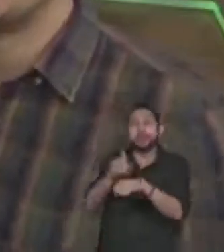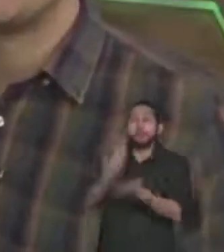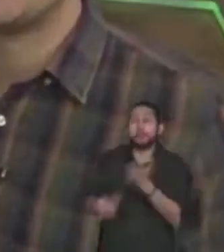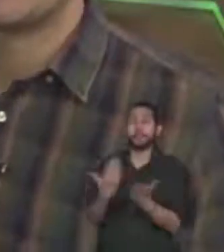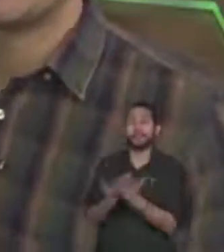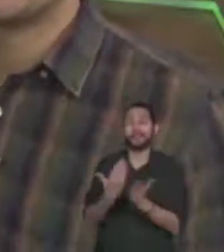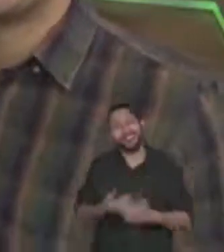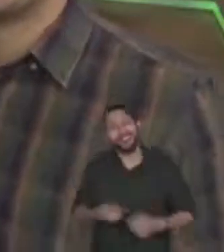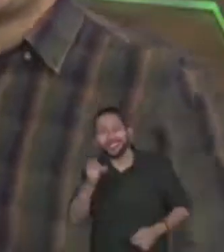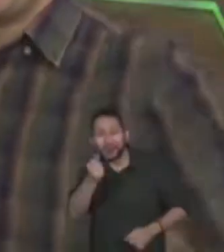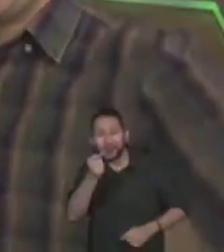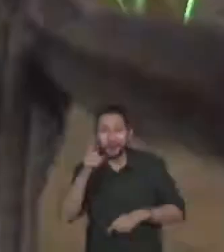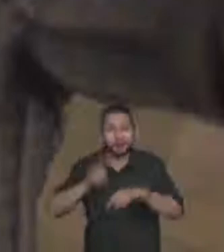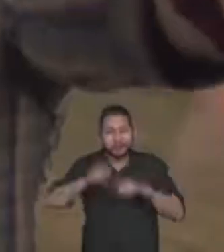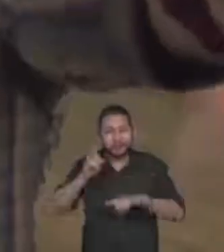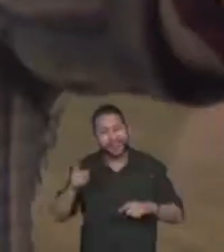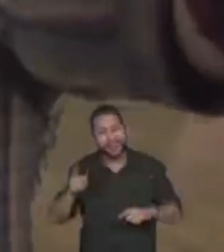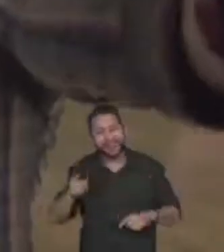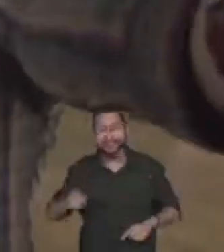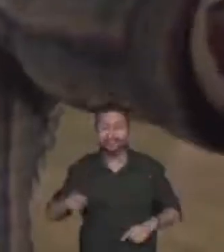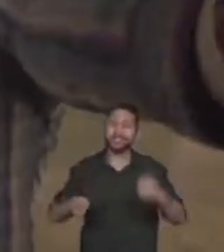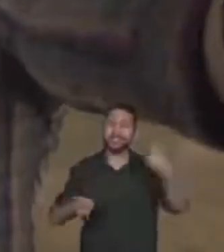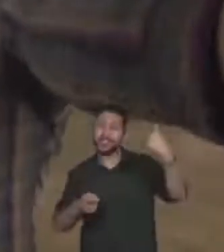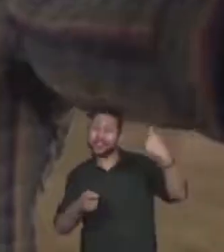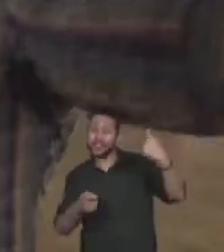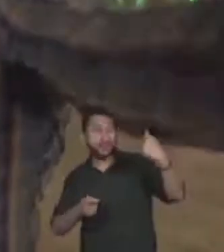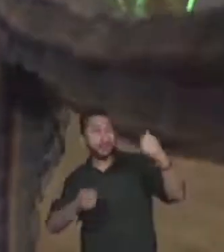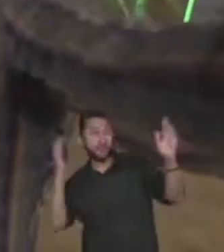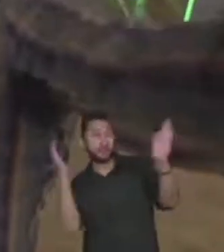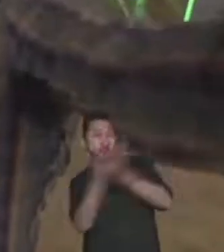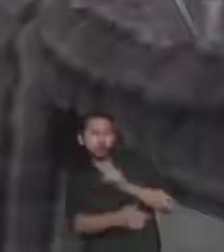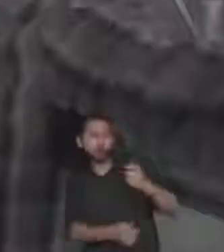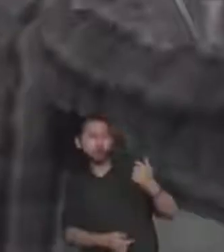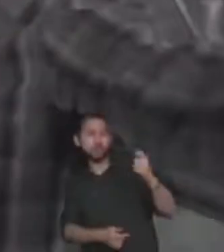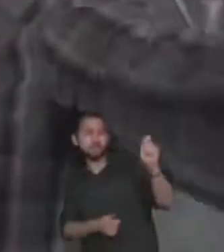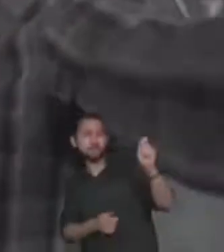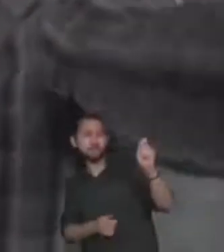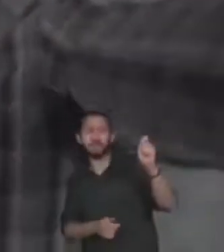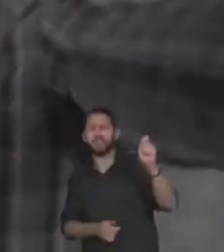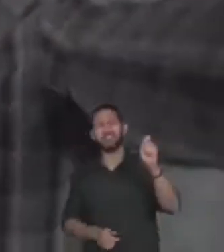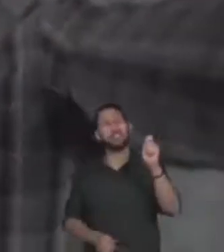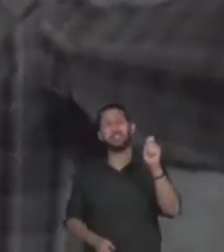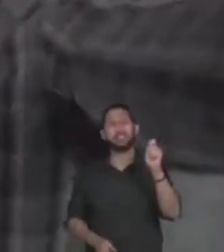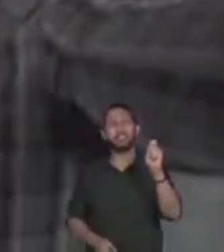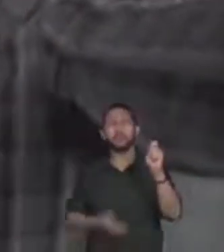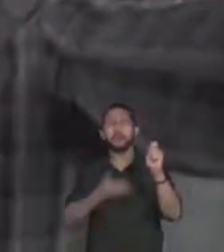as aulas. Então, material em mãos. E partiu selfie!